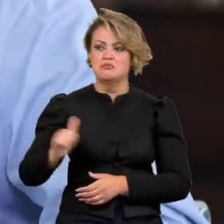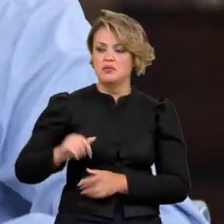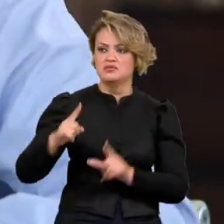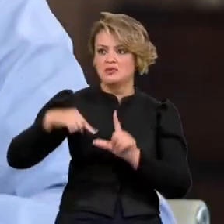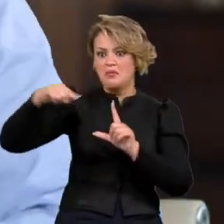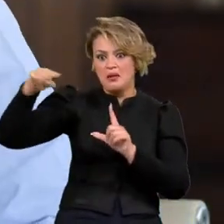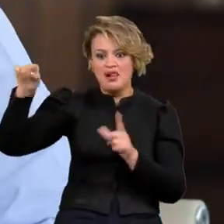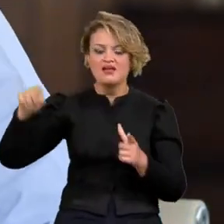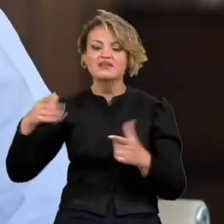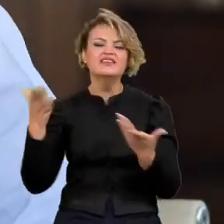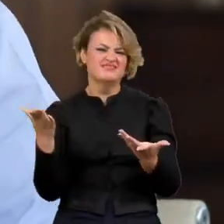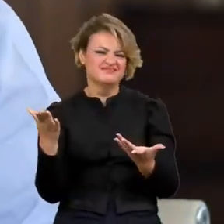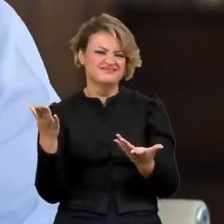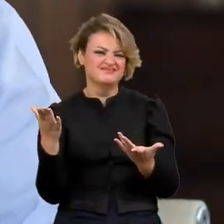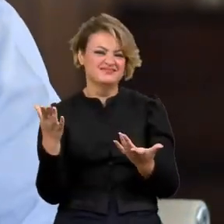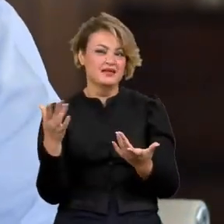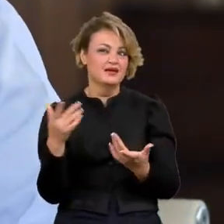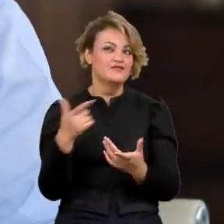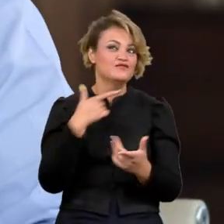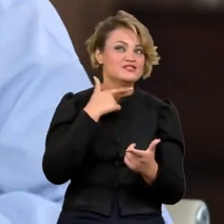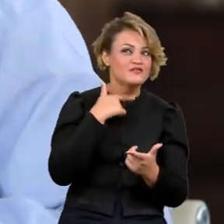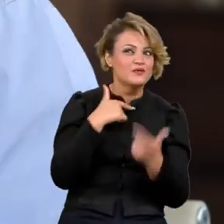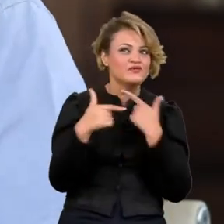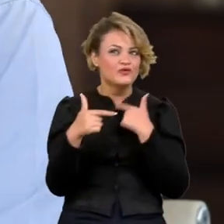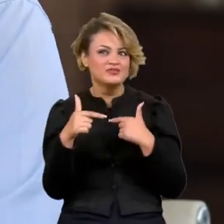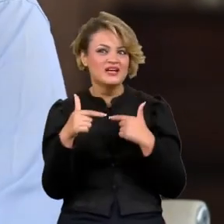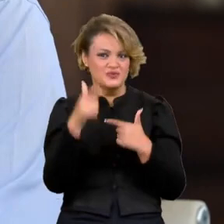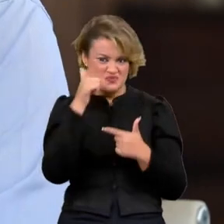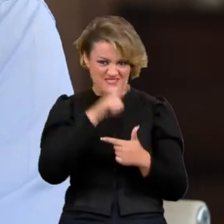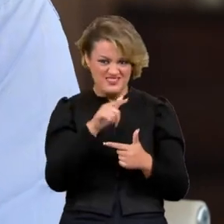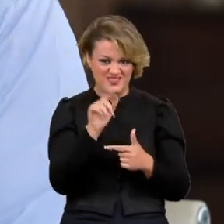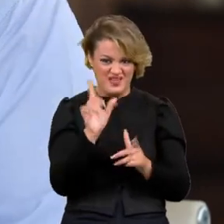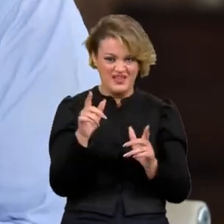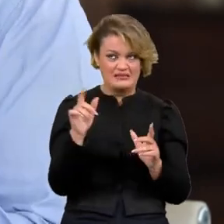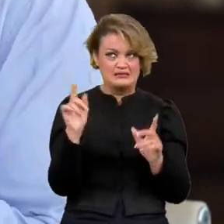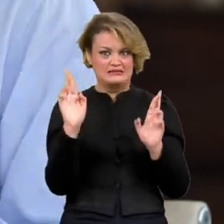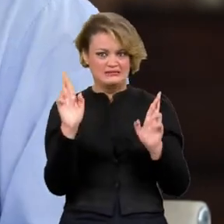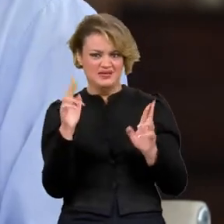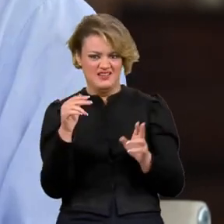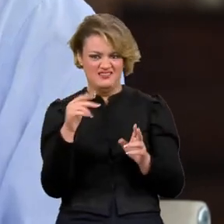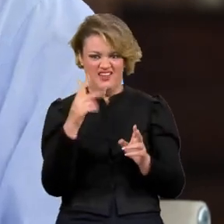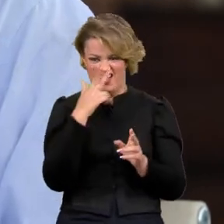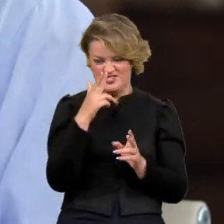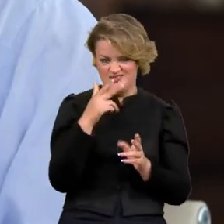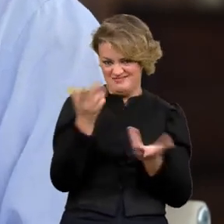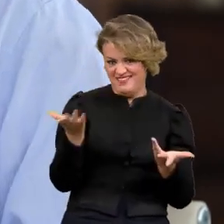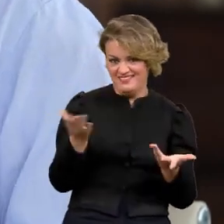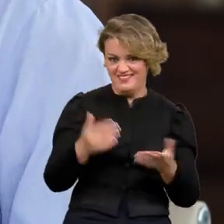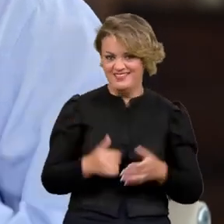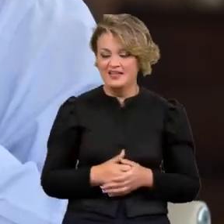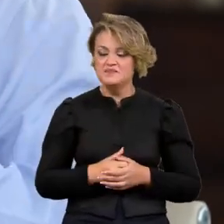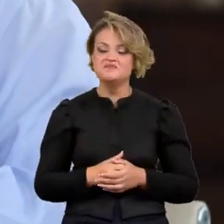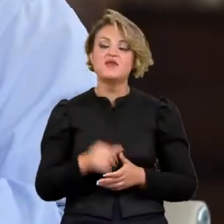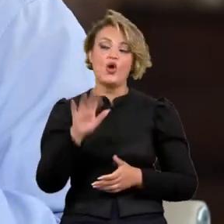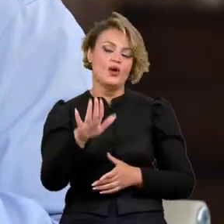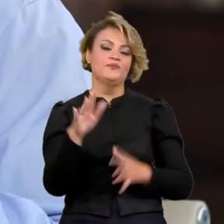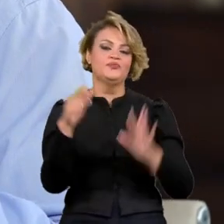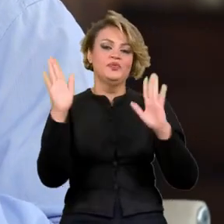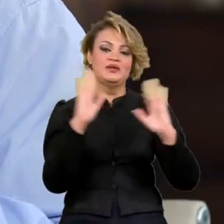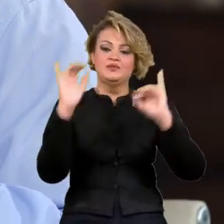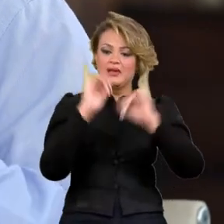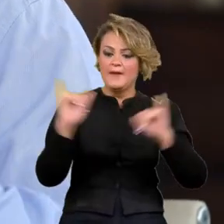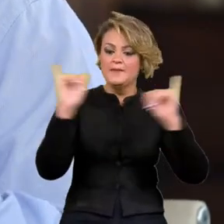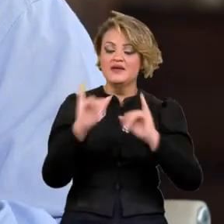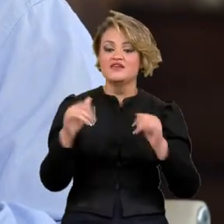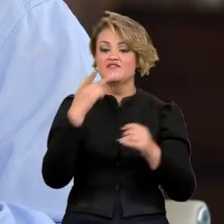fosse tanto certo eu não se trata de esperar eu até lembrar de que durante a campanha eu dizia três palavras mágicas credibilidade